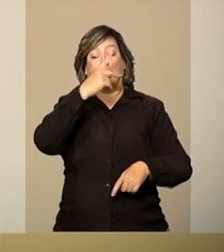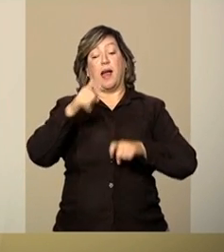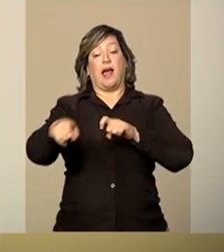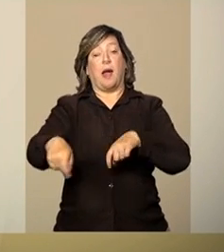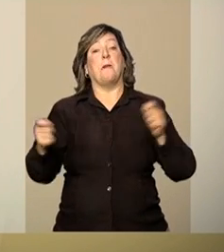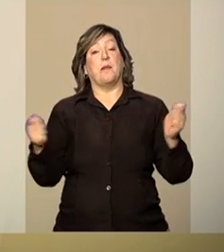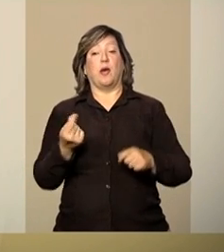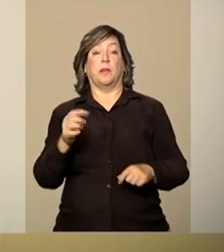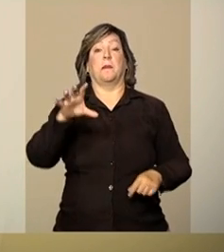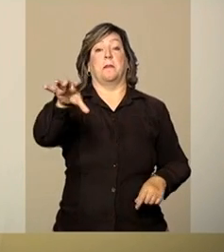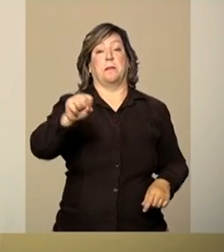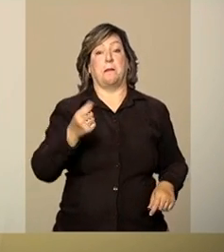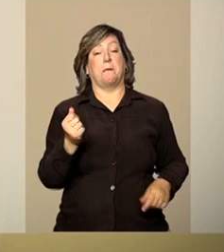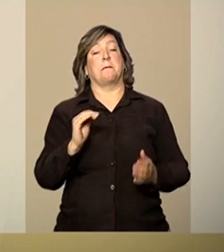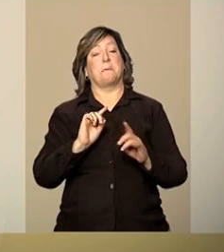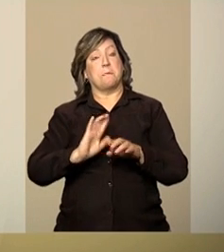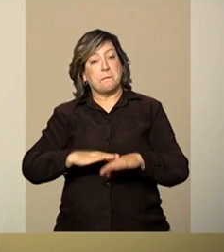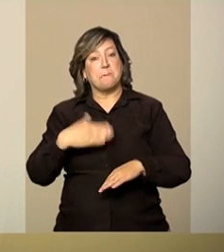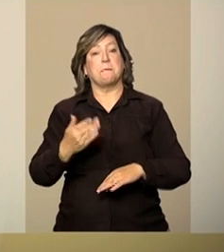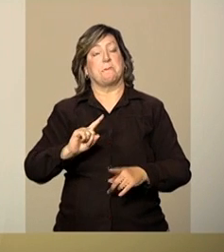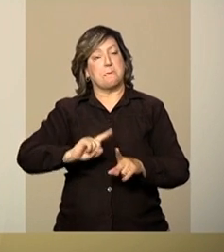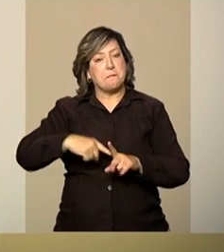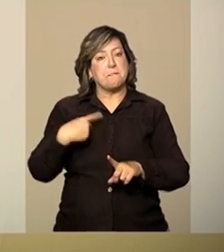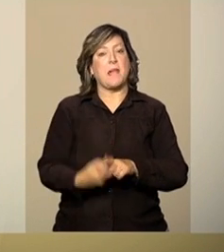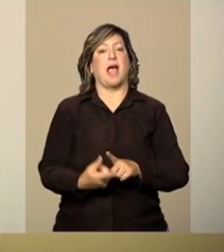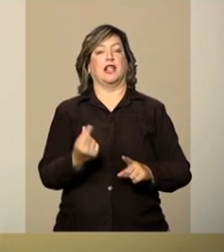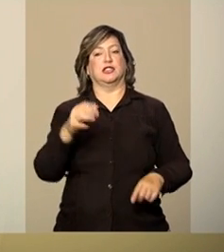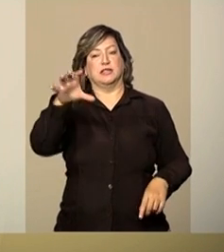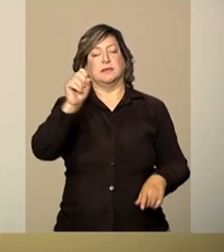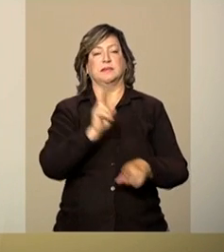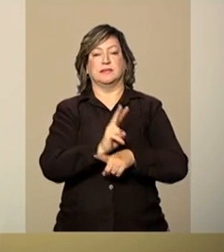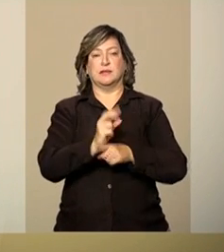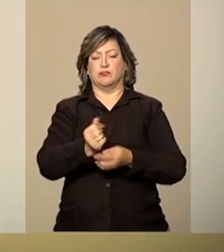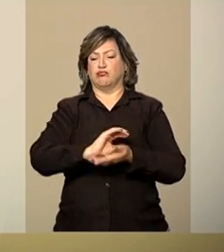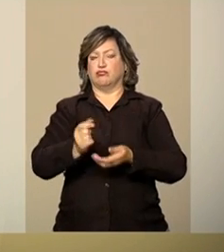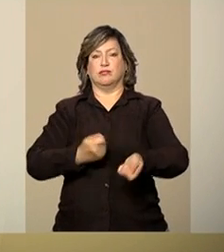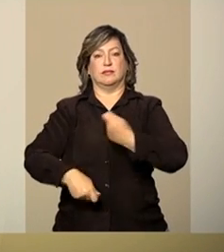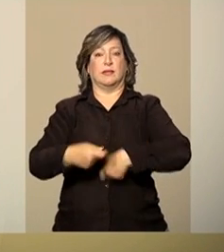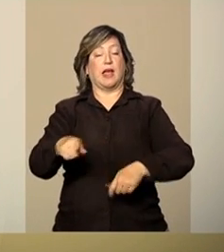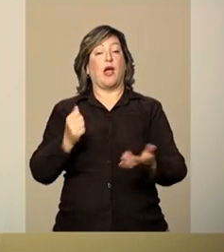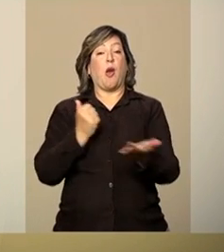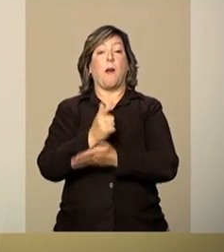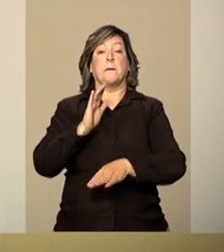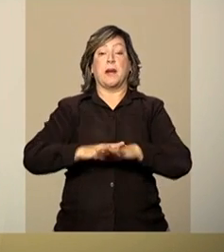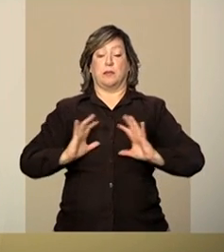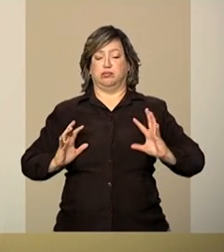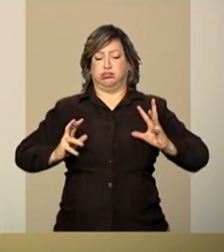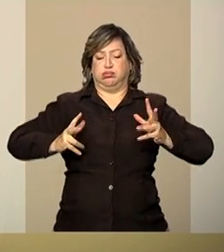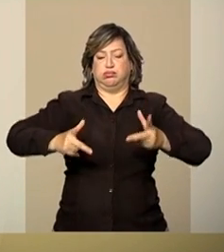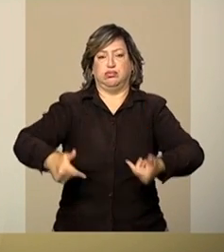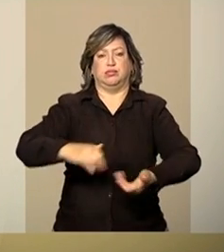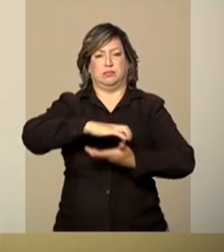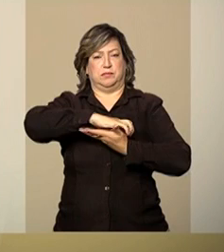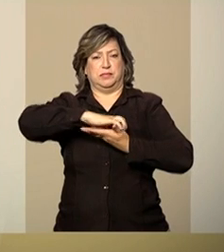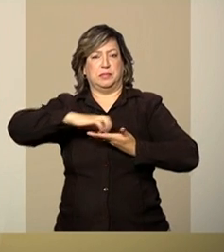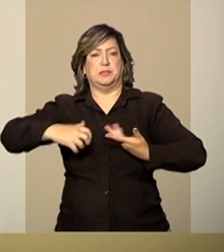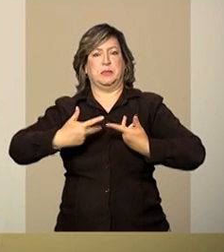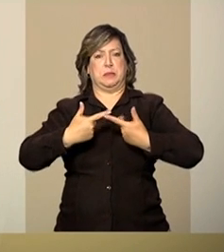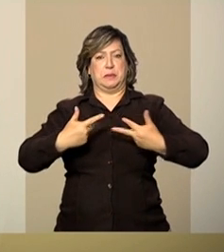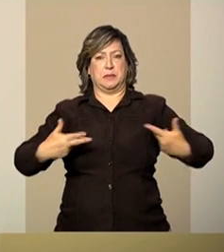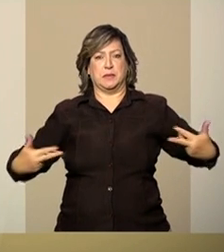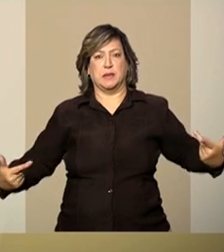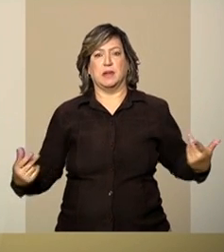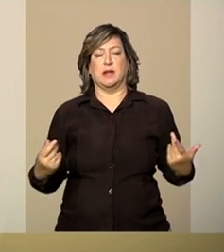recorrer a mais crédito e assim investir mais eles compraram mais máquinas mais equipamentos